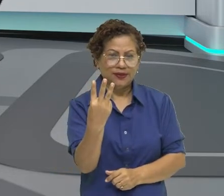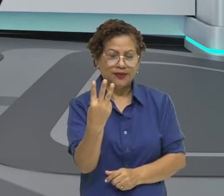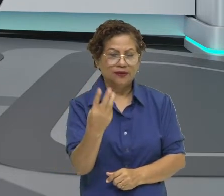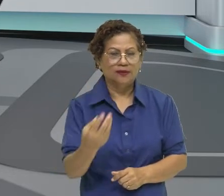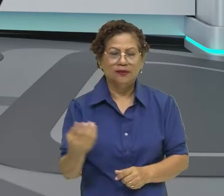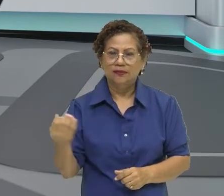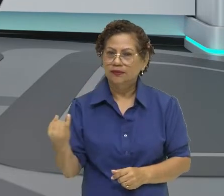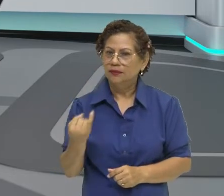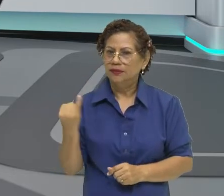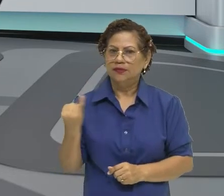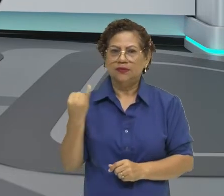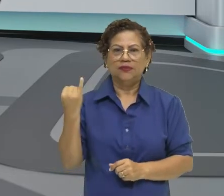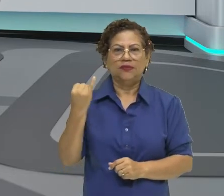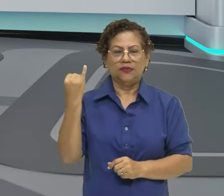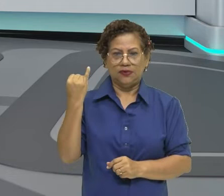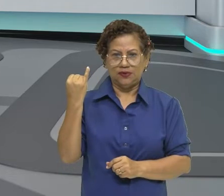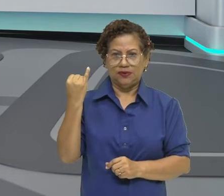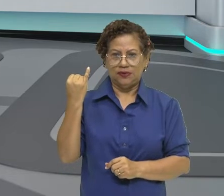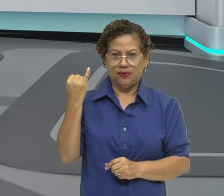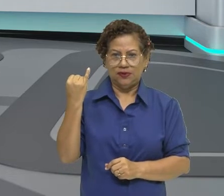elementos